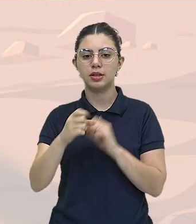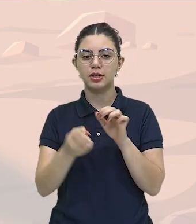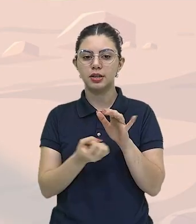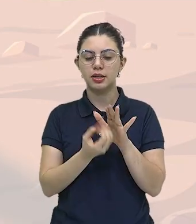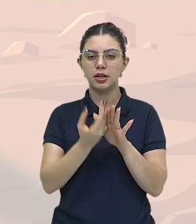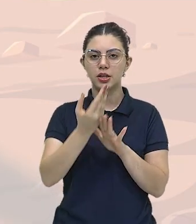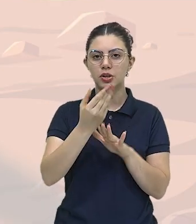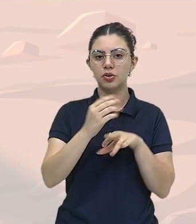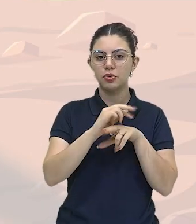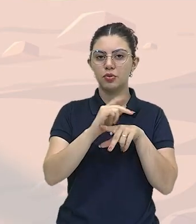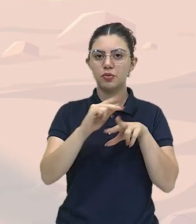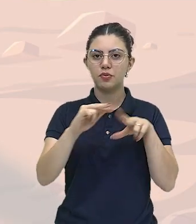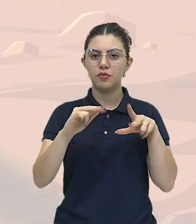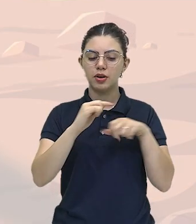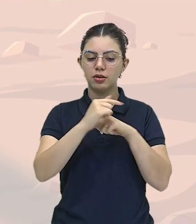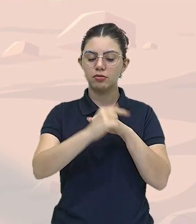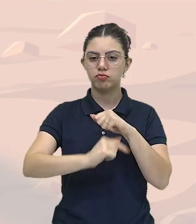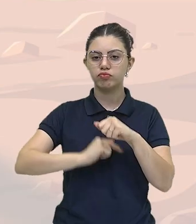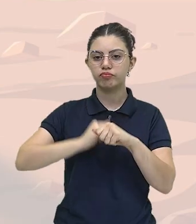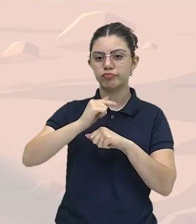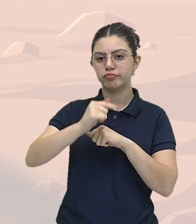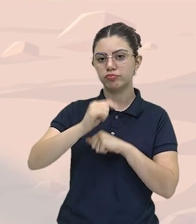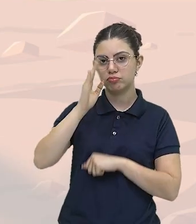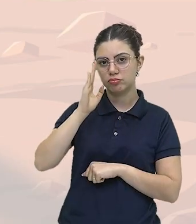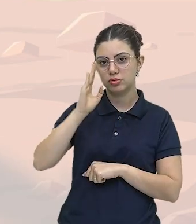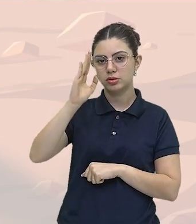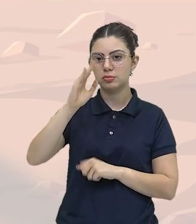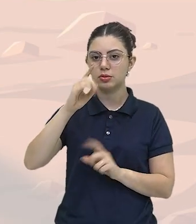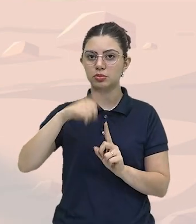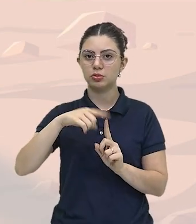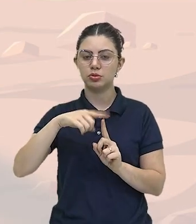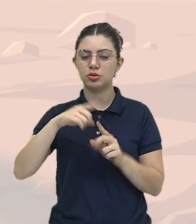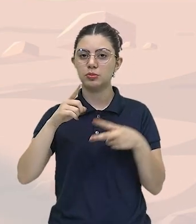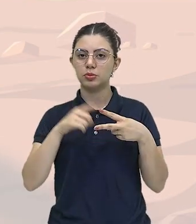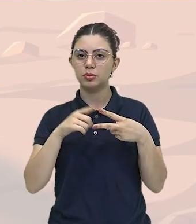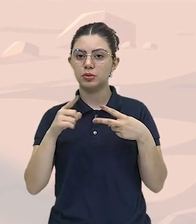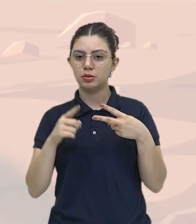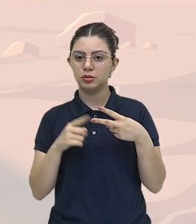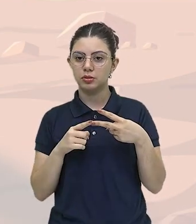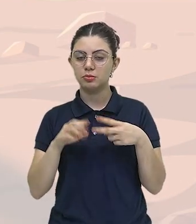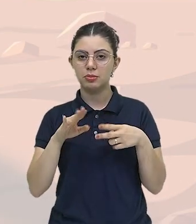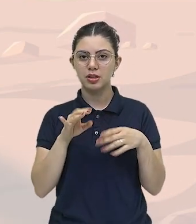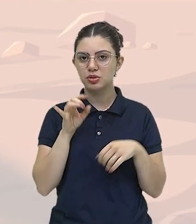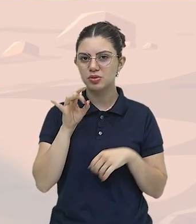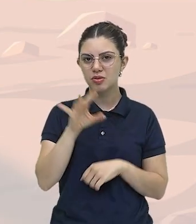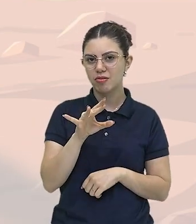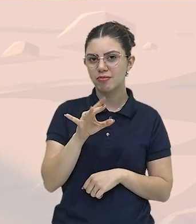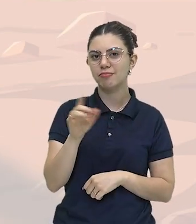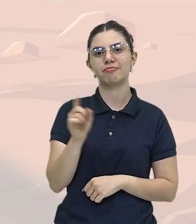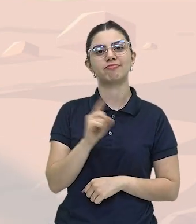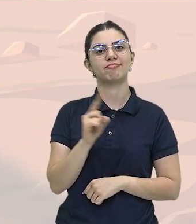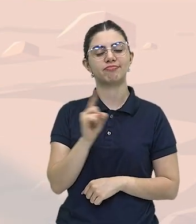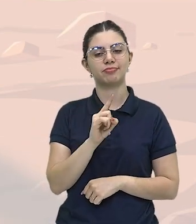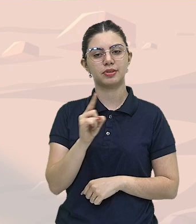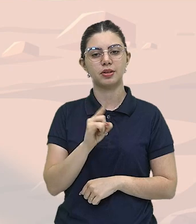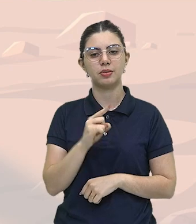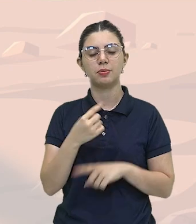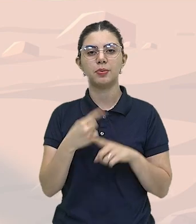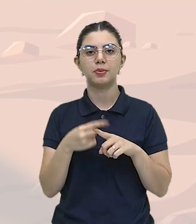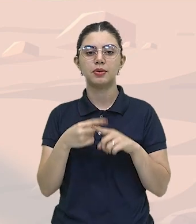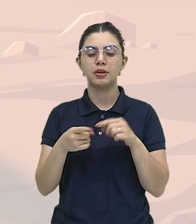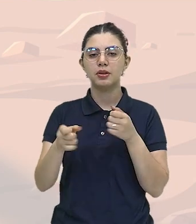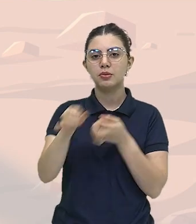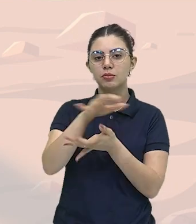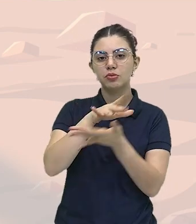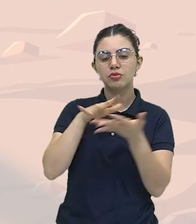núcleos aí dos átomos, principalmente do deutério e do hidrogênio. Bom, mas não parou por aí, tá certo? O universo continuou